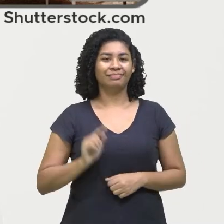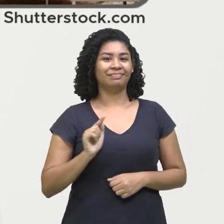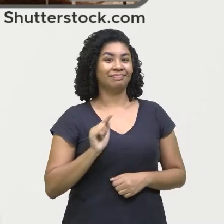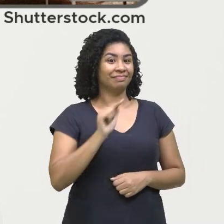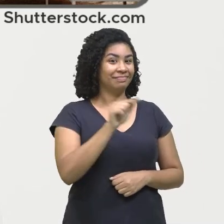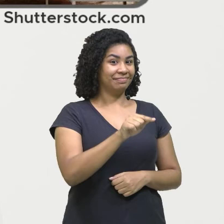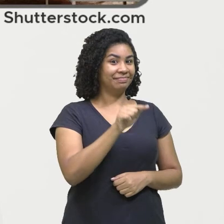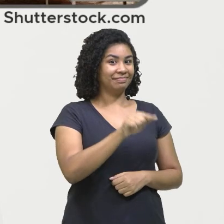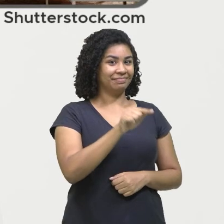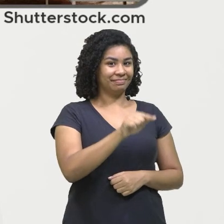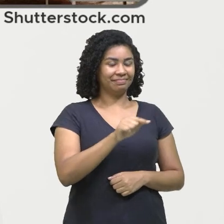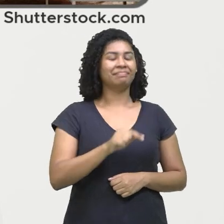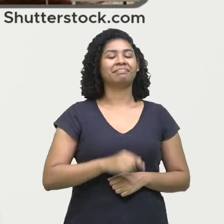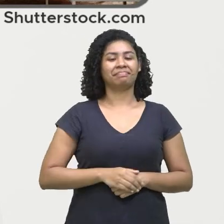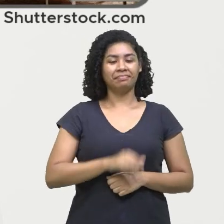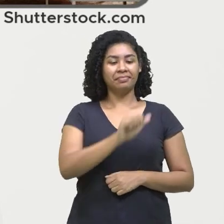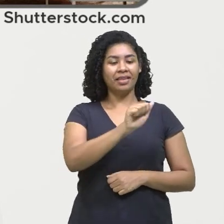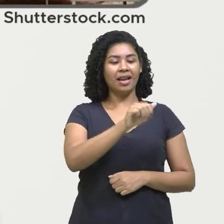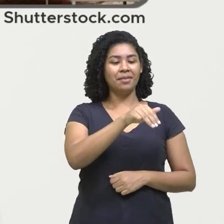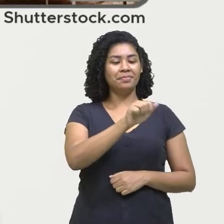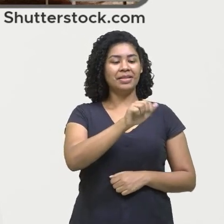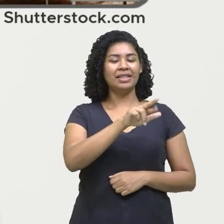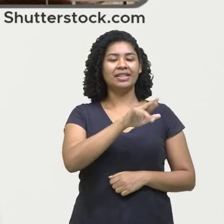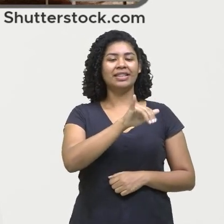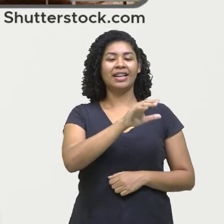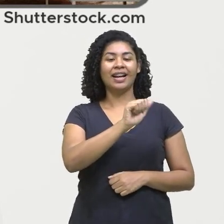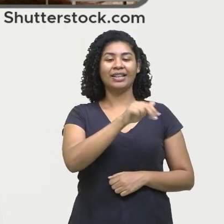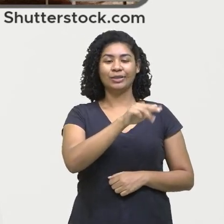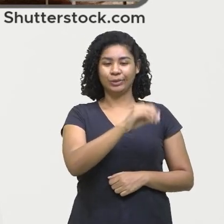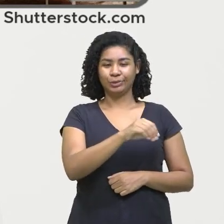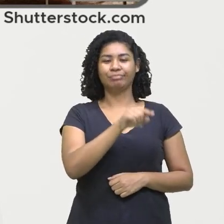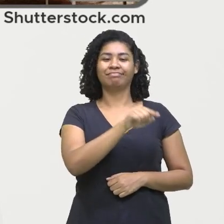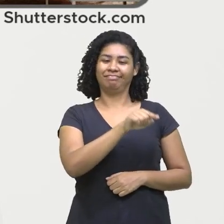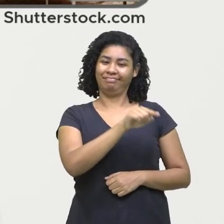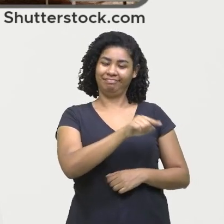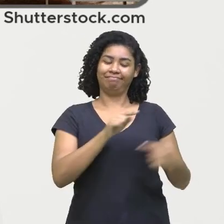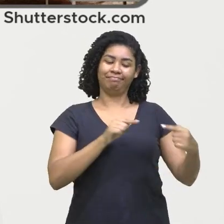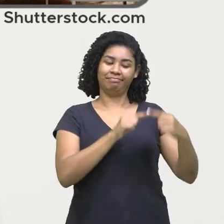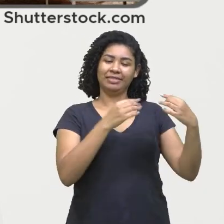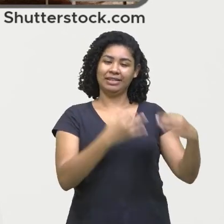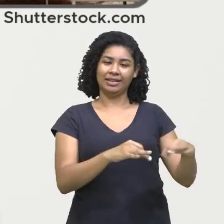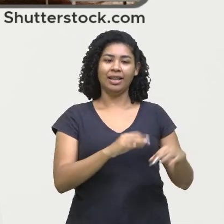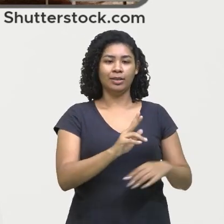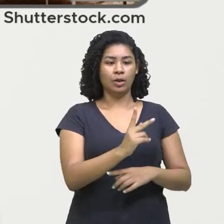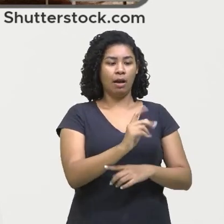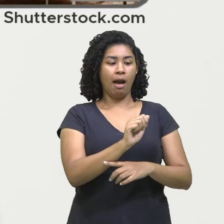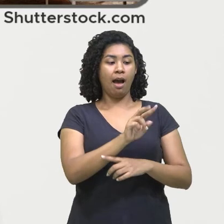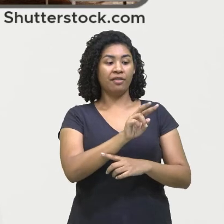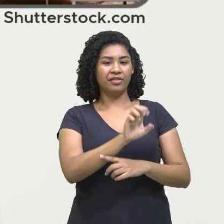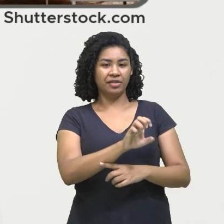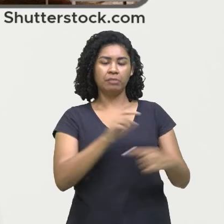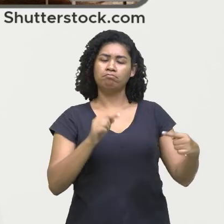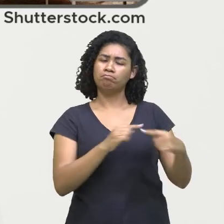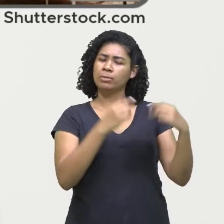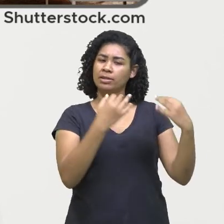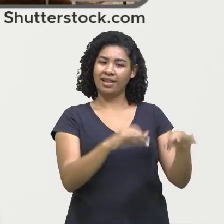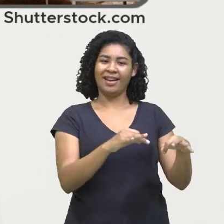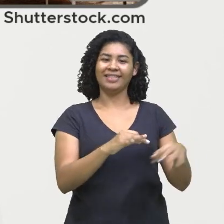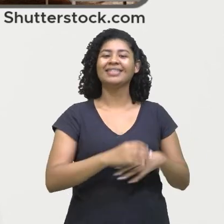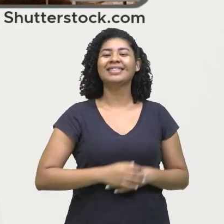mesmo. Quem falou aqui o inglês americano tá certinho, ó. I have. Eu usei o have aqui, ó.